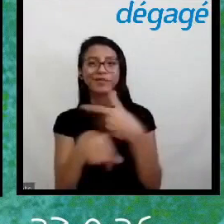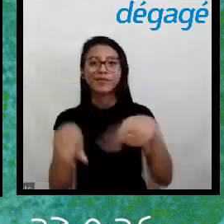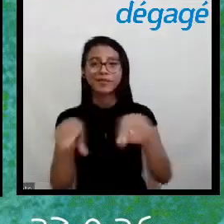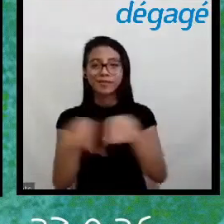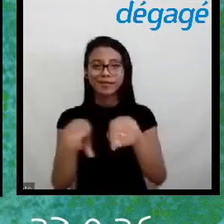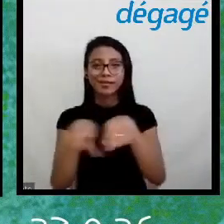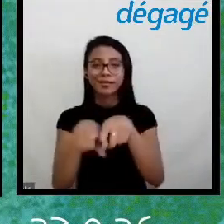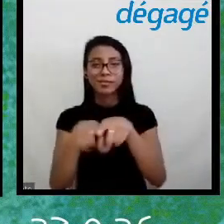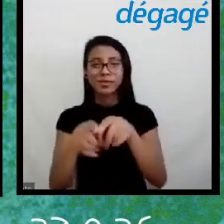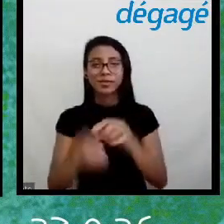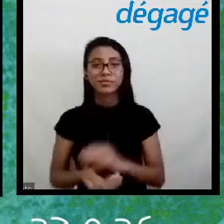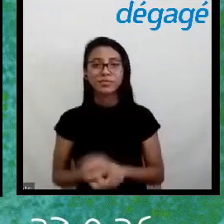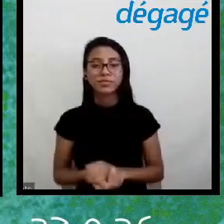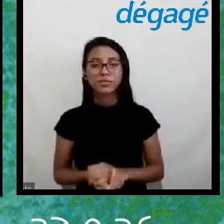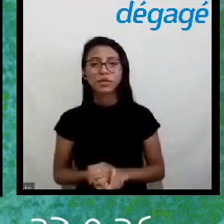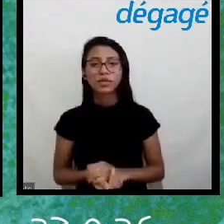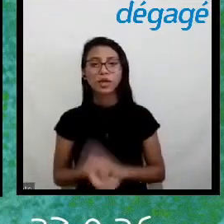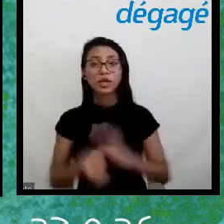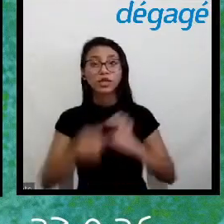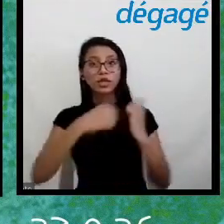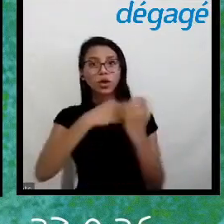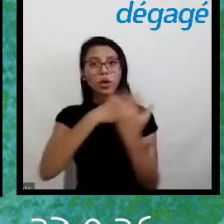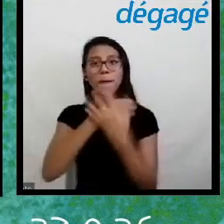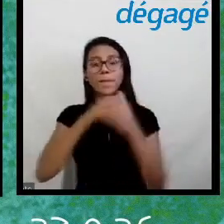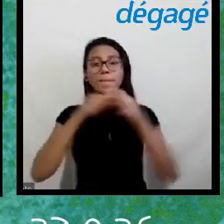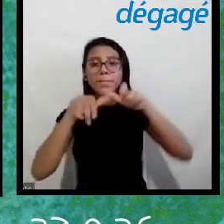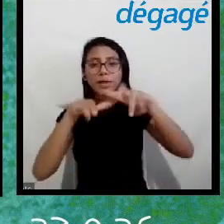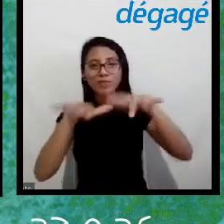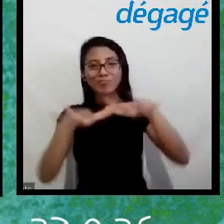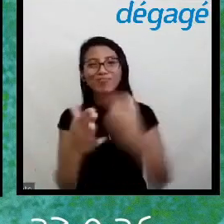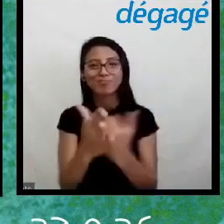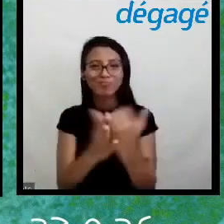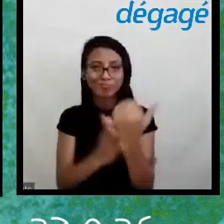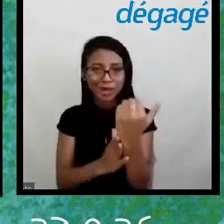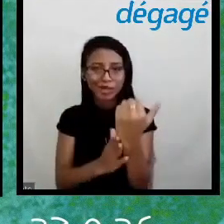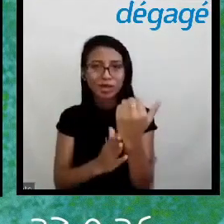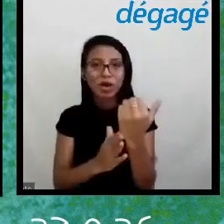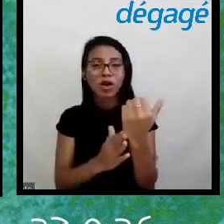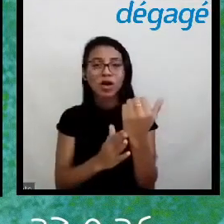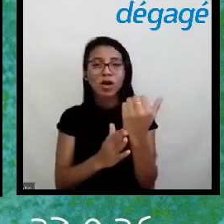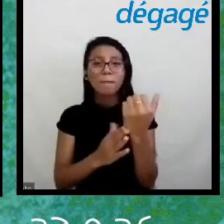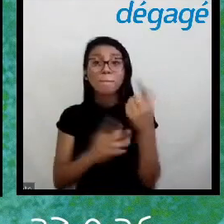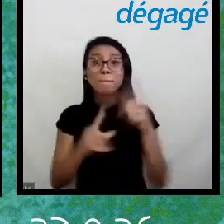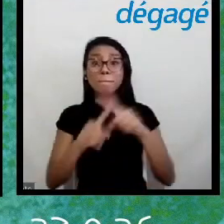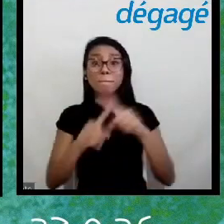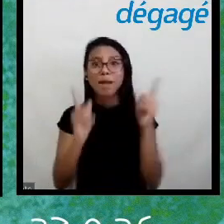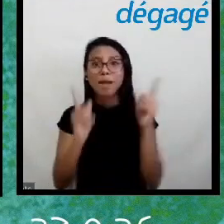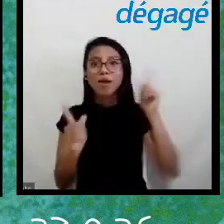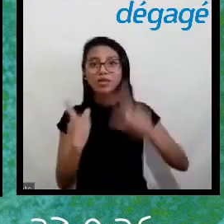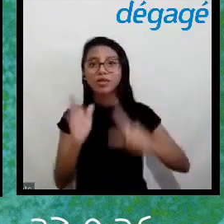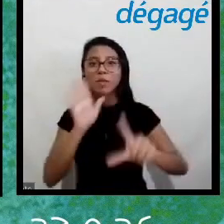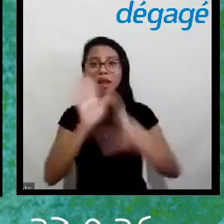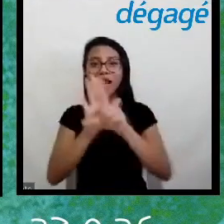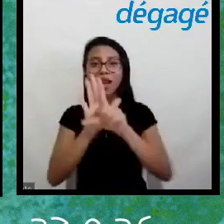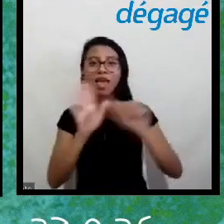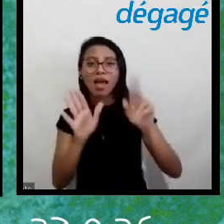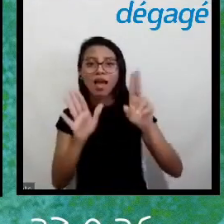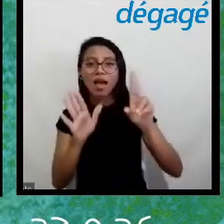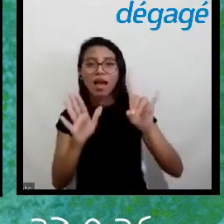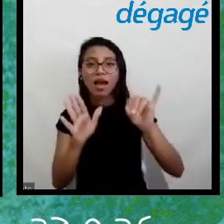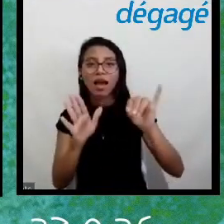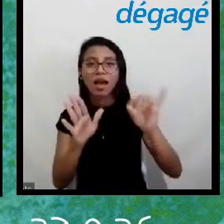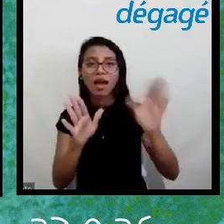edital da Lei Aldir Blanc, aqui do Rio, Prêmio Arte Escola. Eu vou aproveitar para divulgar.